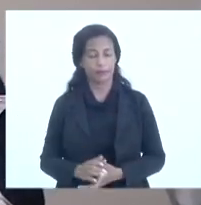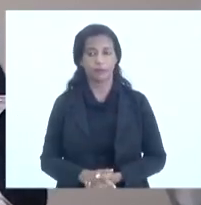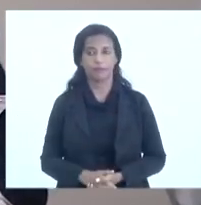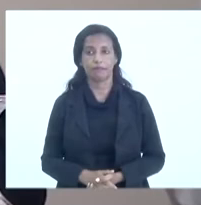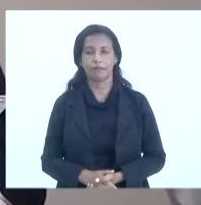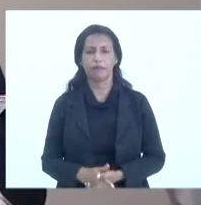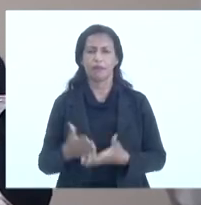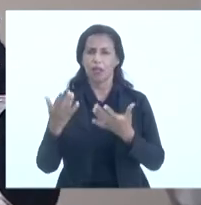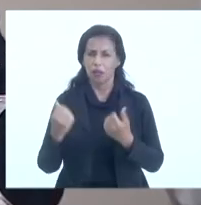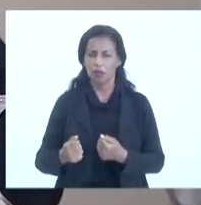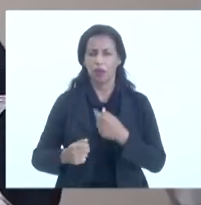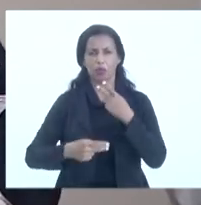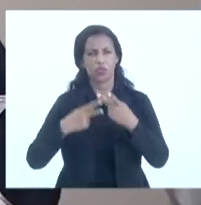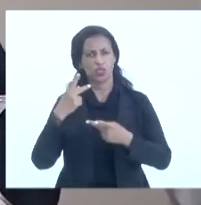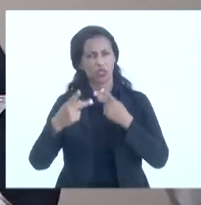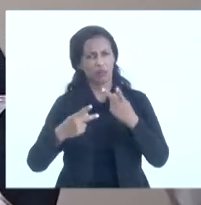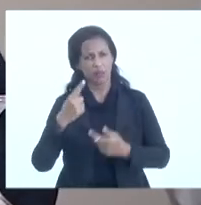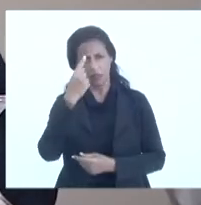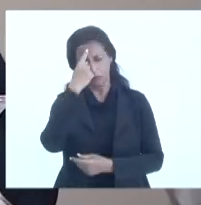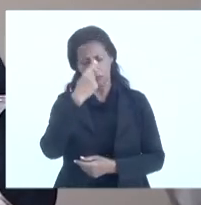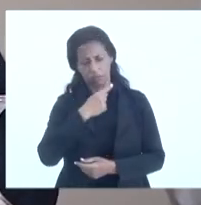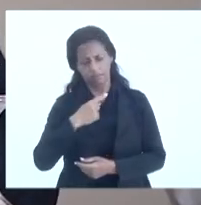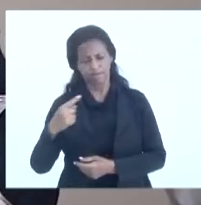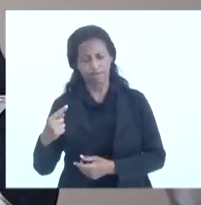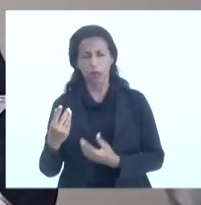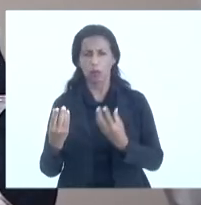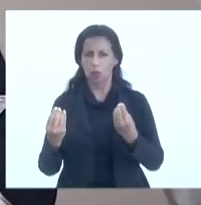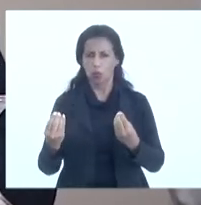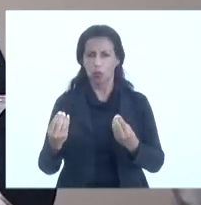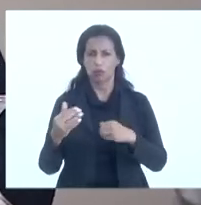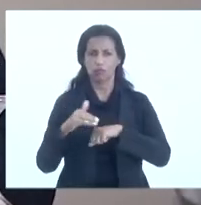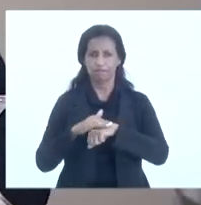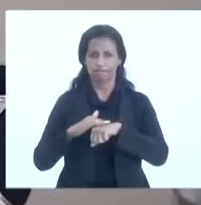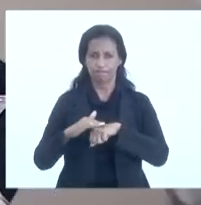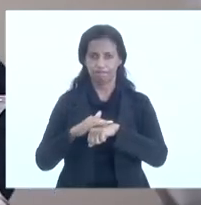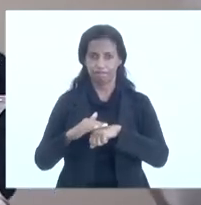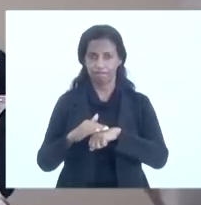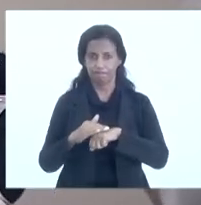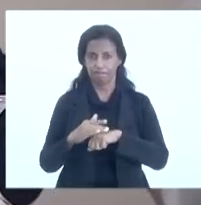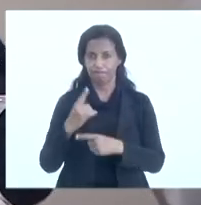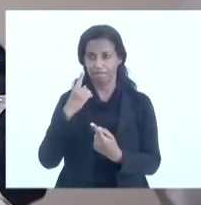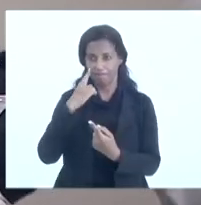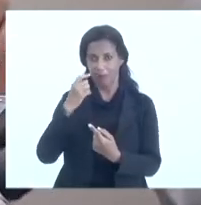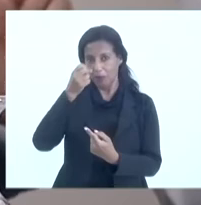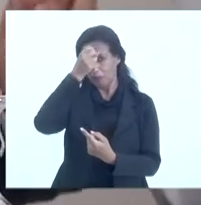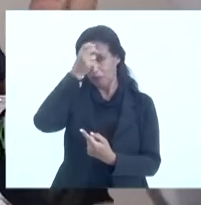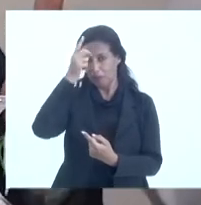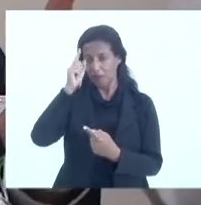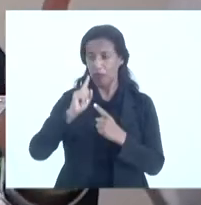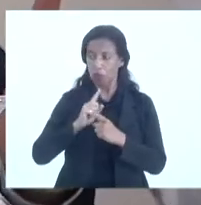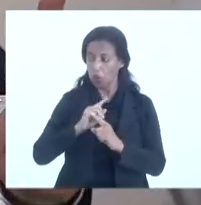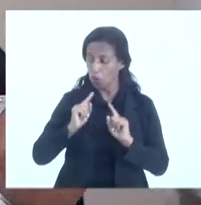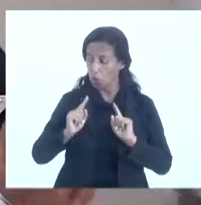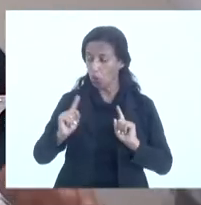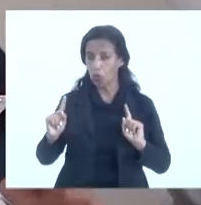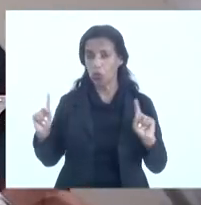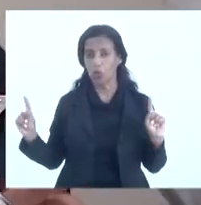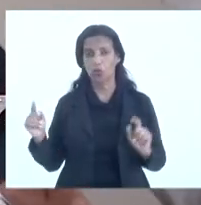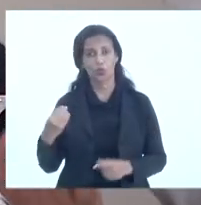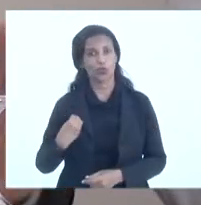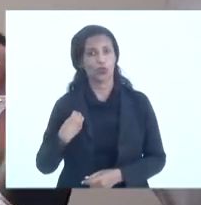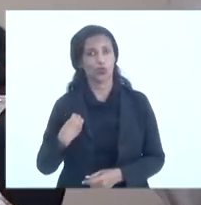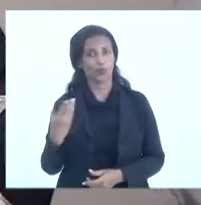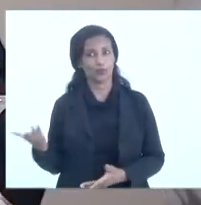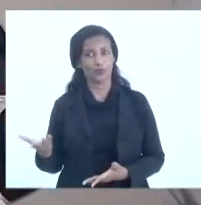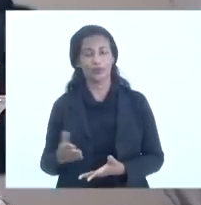Vamos estar falando nos próximos dias muito sobre isso, tá, prefeito Edinardo e todos os demais prefeitos aqui